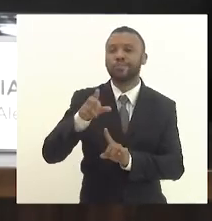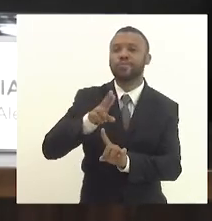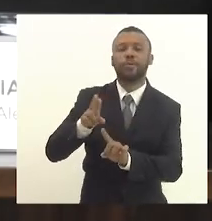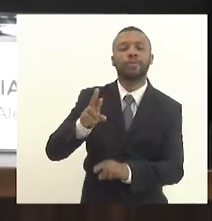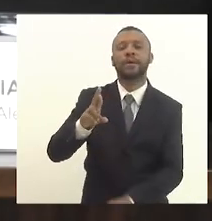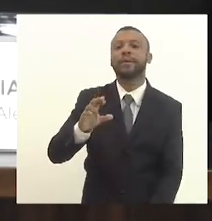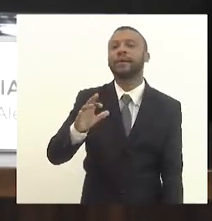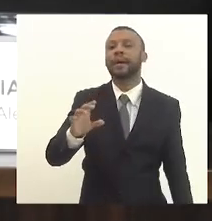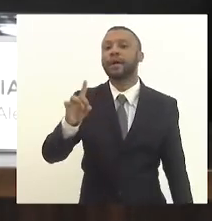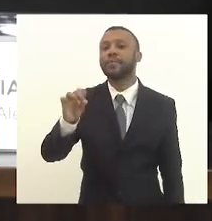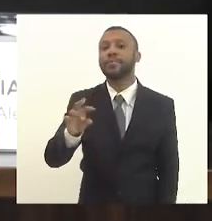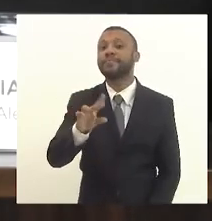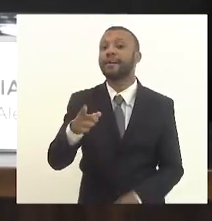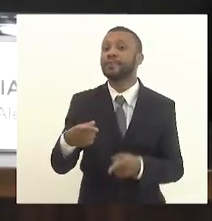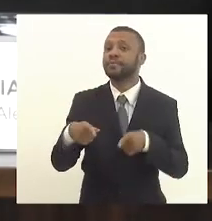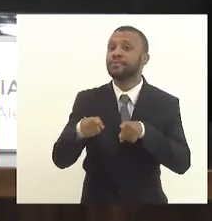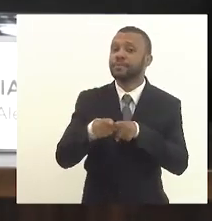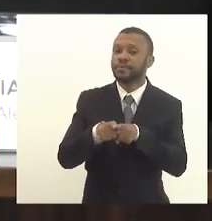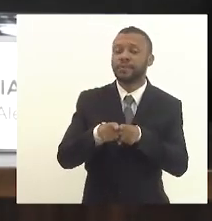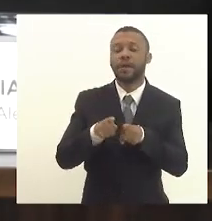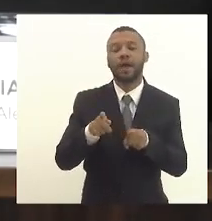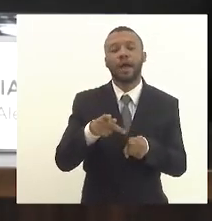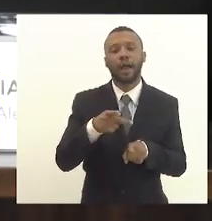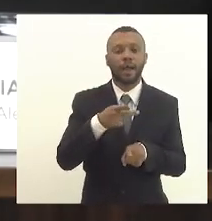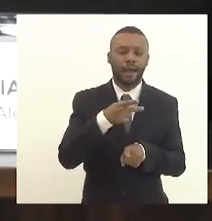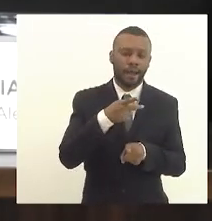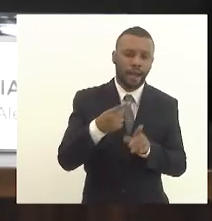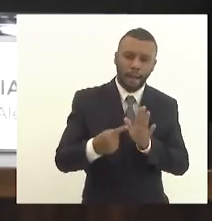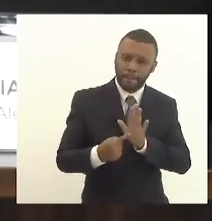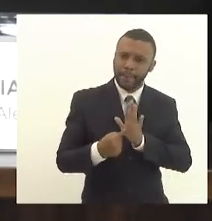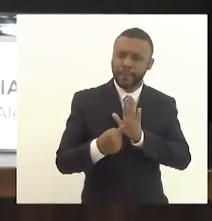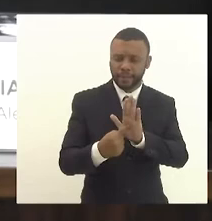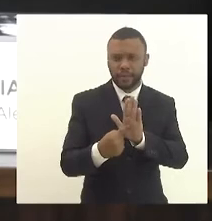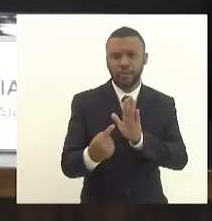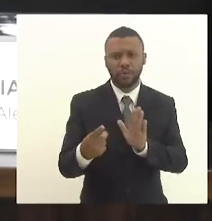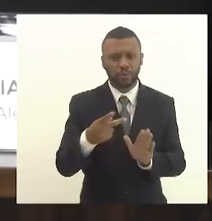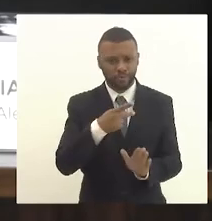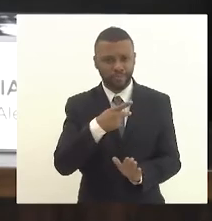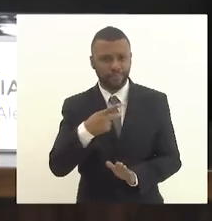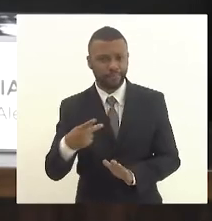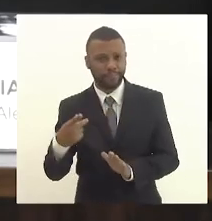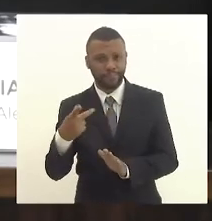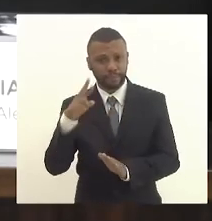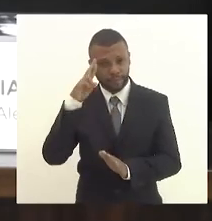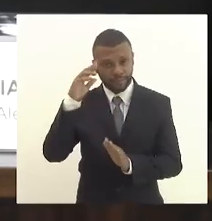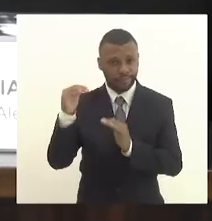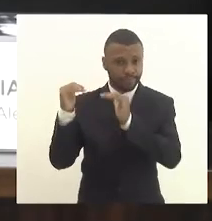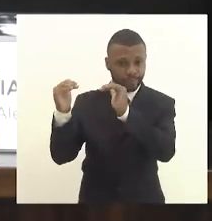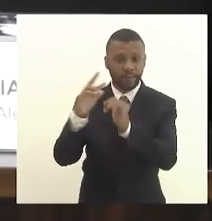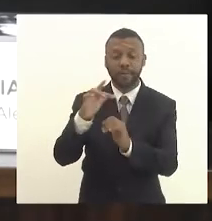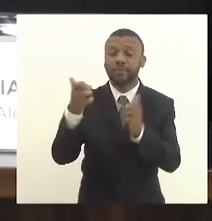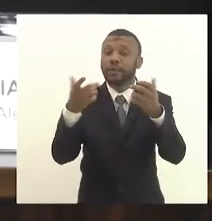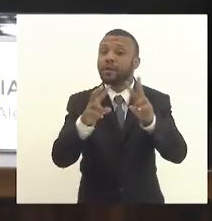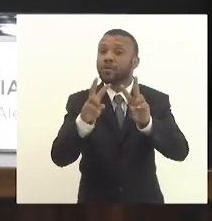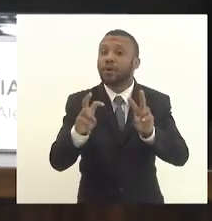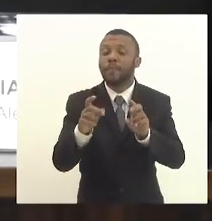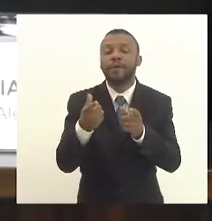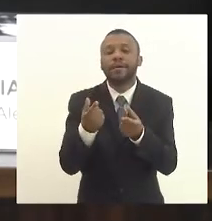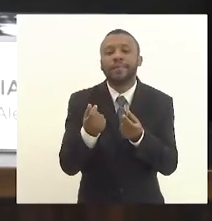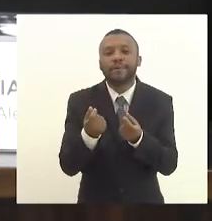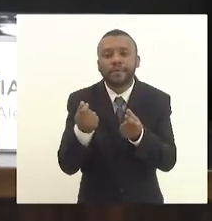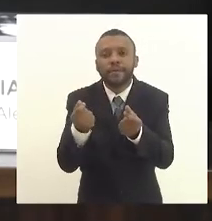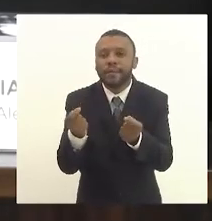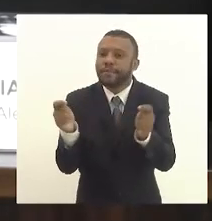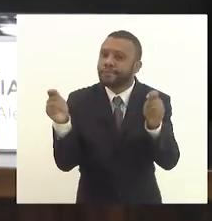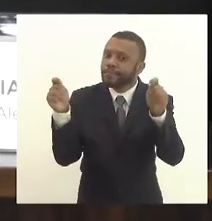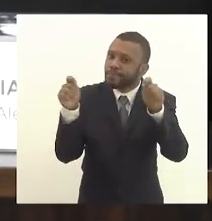com o CEO da Braskem Energia, Elcio Camarinha. Ambos vão falar sobre viabilidade financeira e a operação de expansão